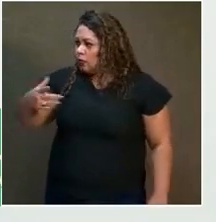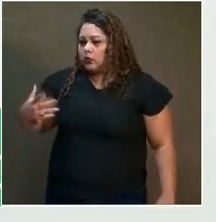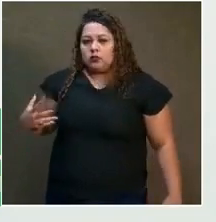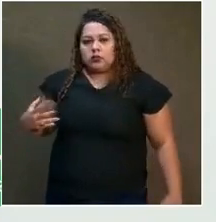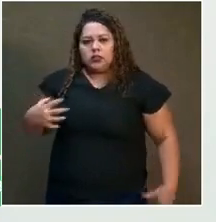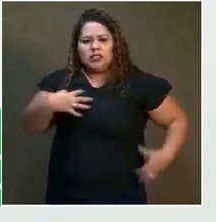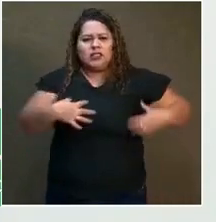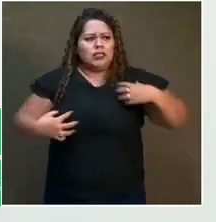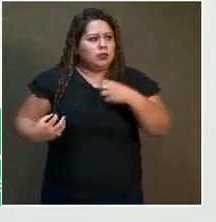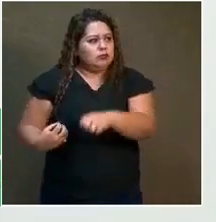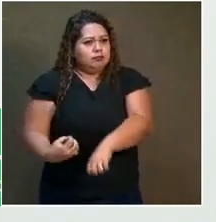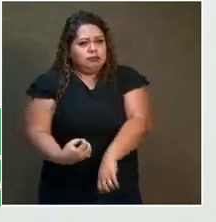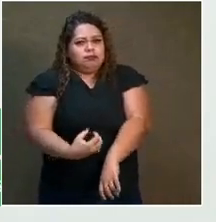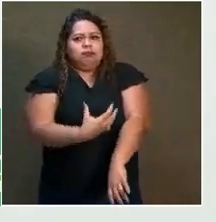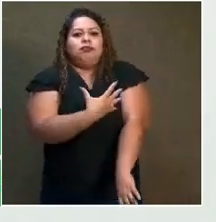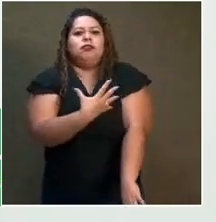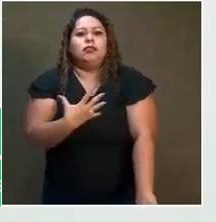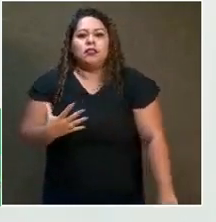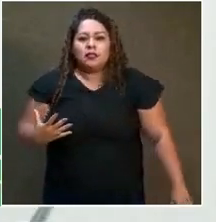emoção?